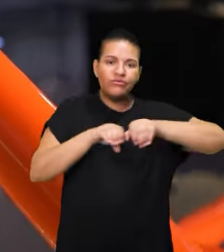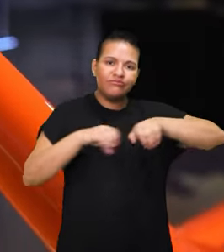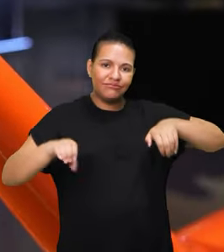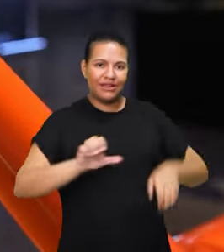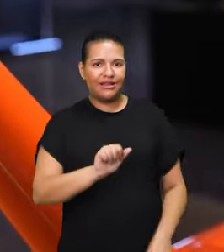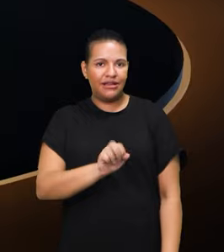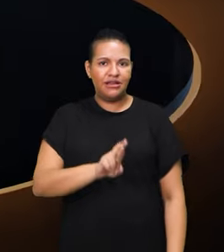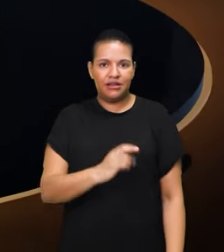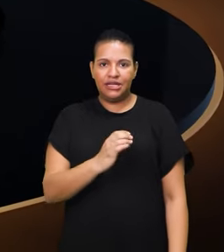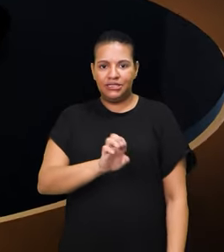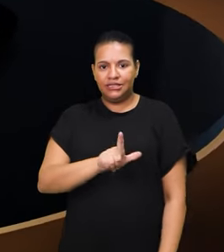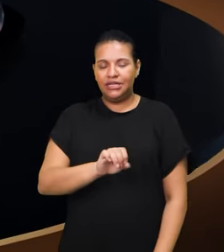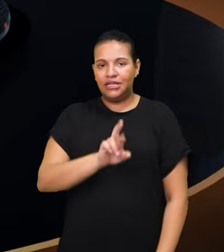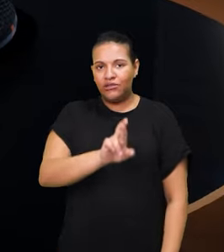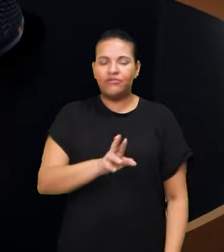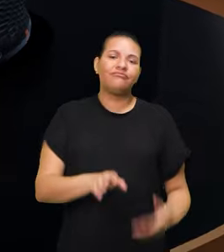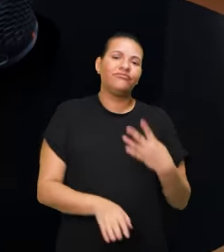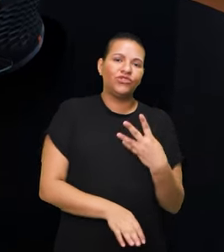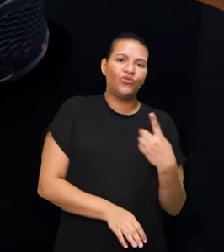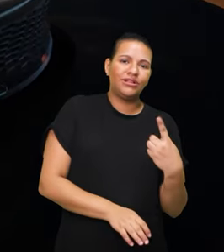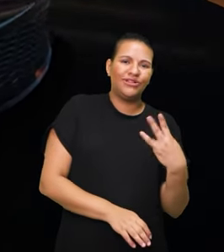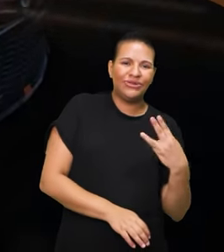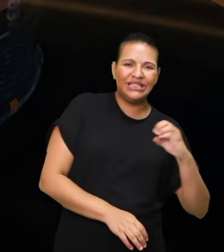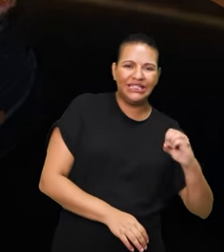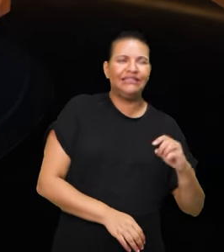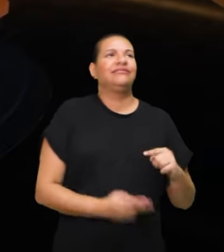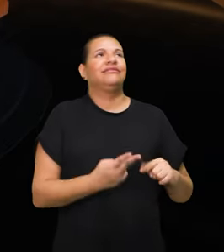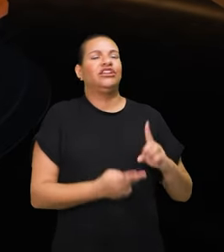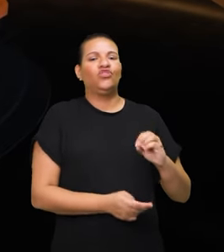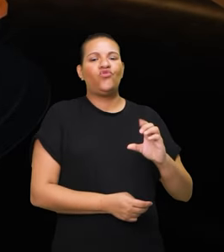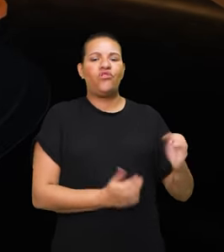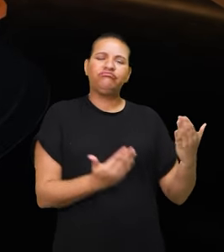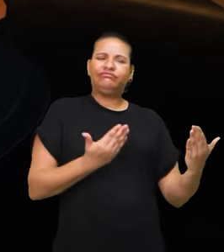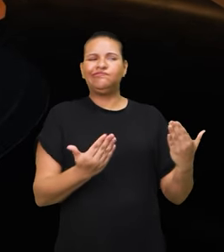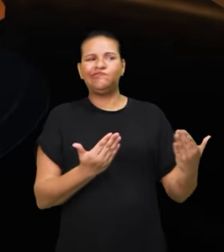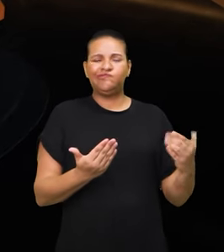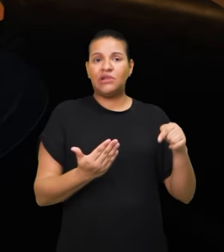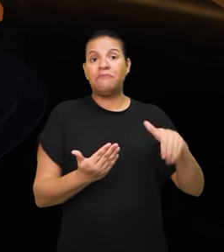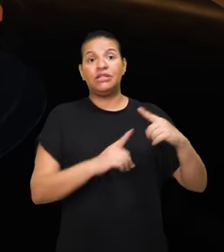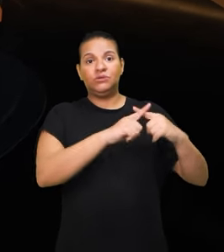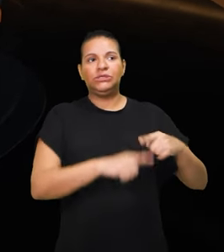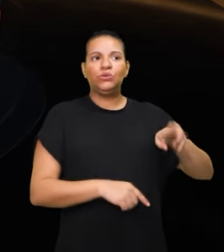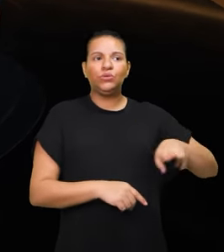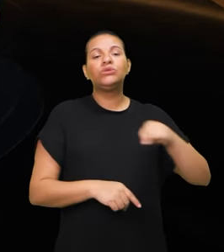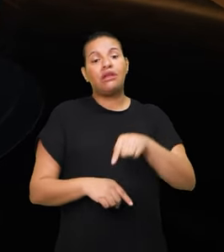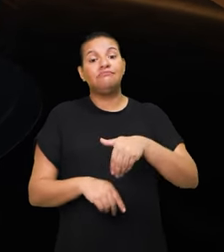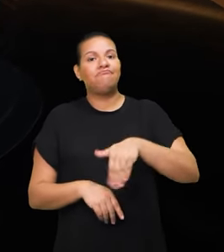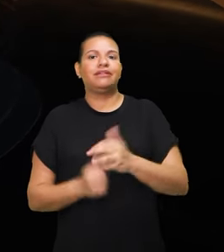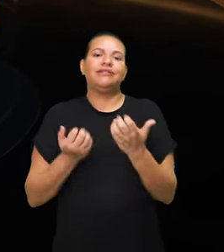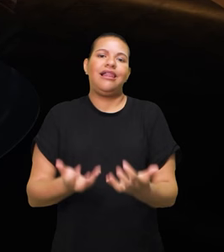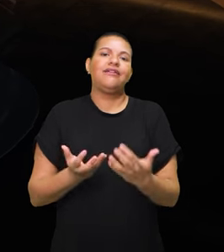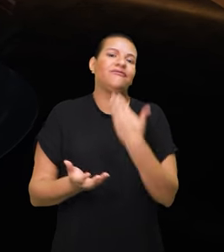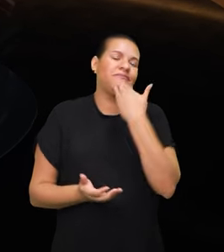especial que Arcelor nos forneceu comparado com 4130 com Docol que são tubos normalmente